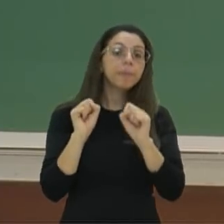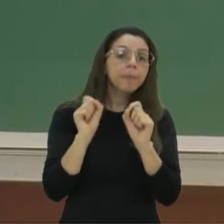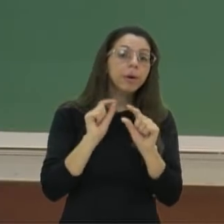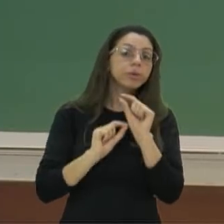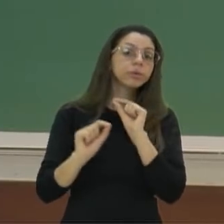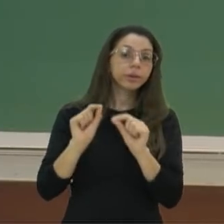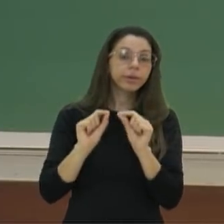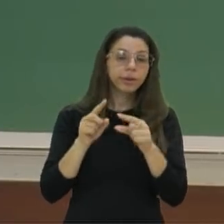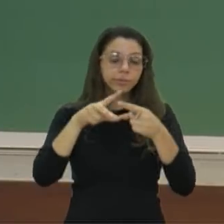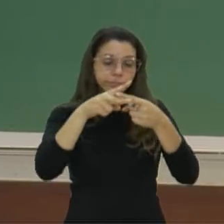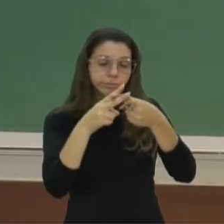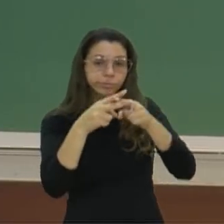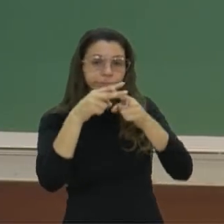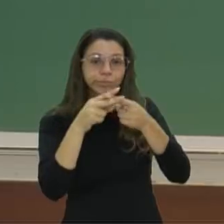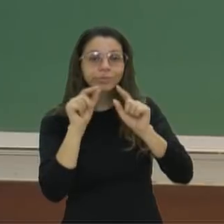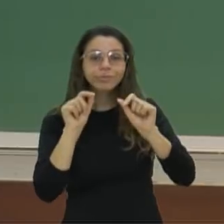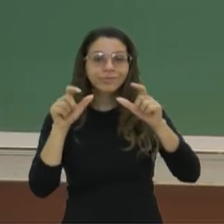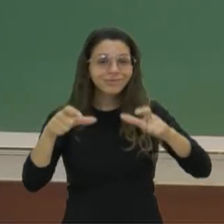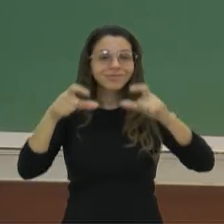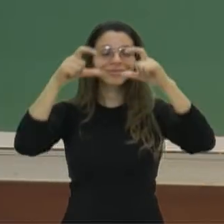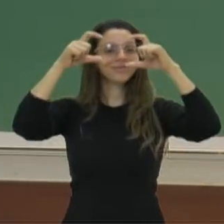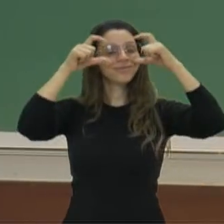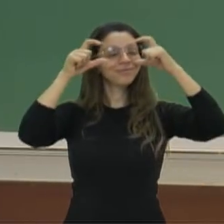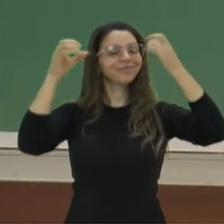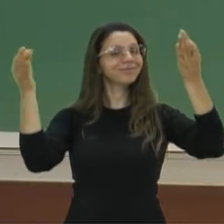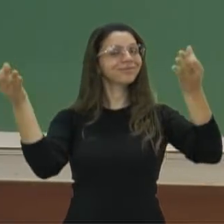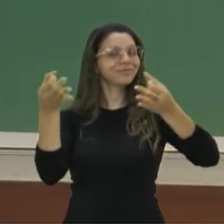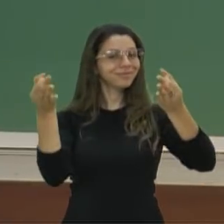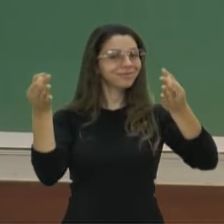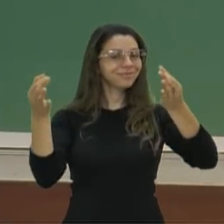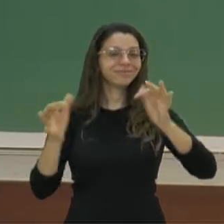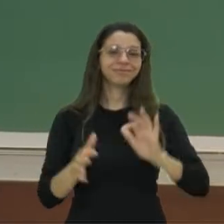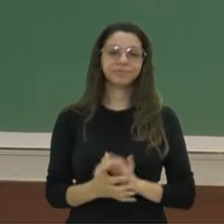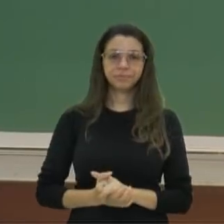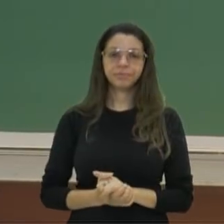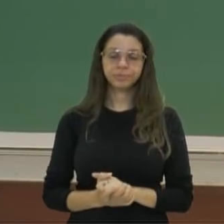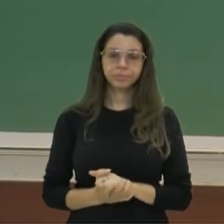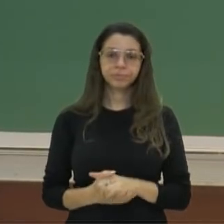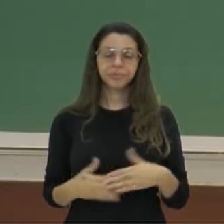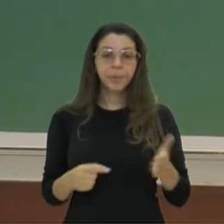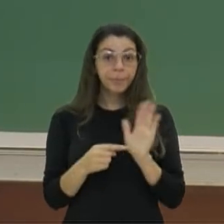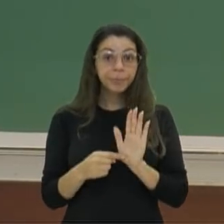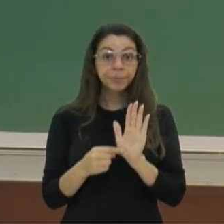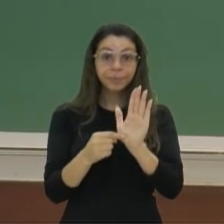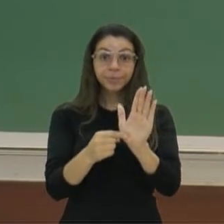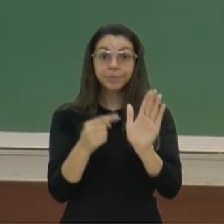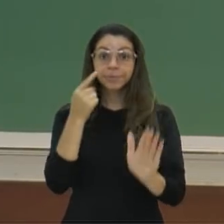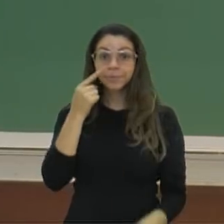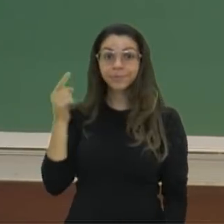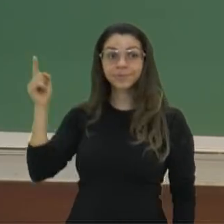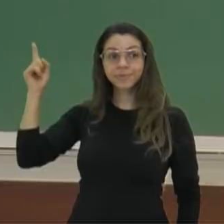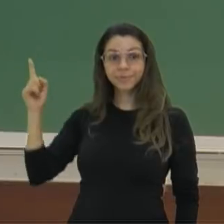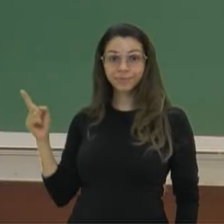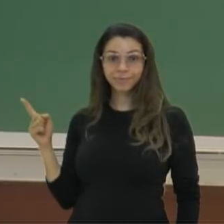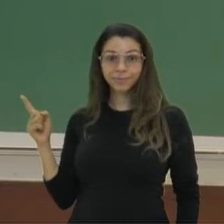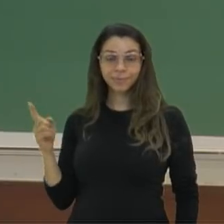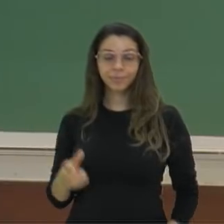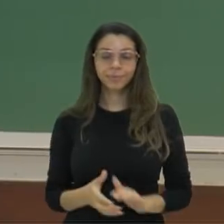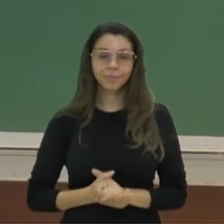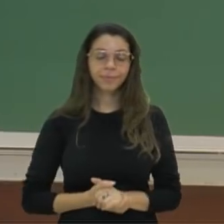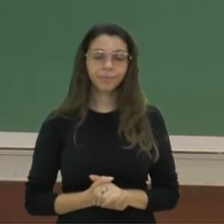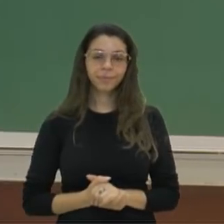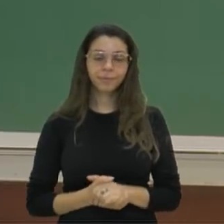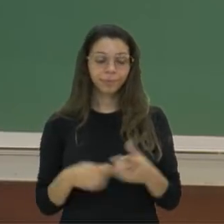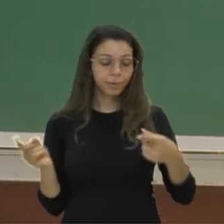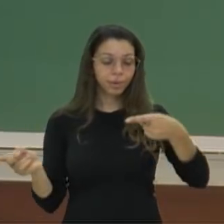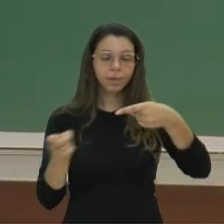ser corrigidos com o uso de lentes artificiais. Então, para ilustrar, eu trago essas imagens aqui para vocês. Então, vamos